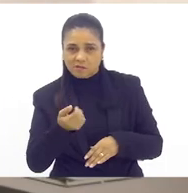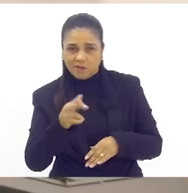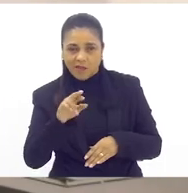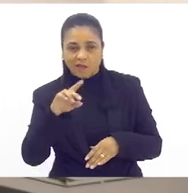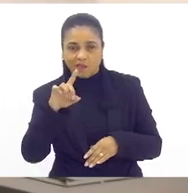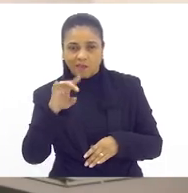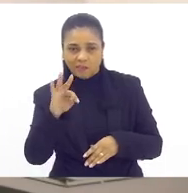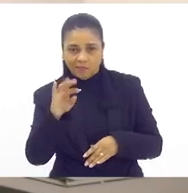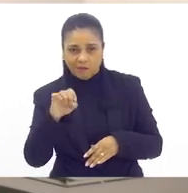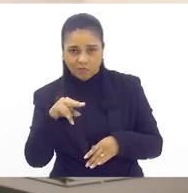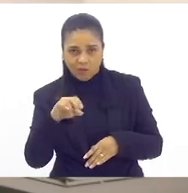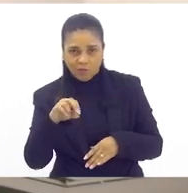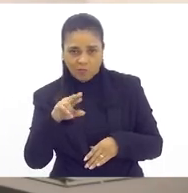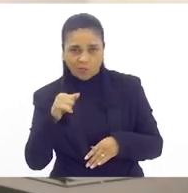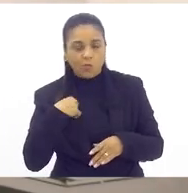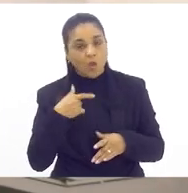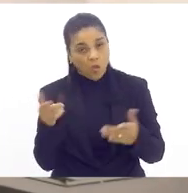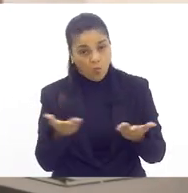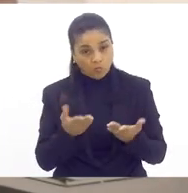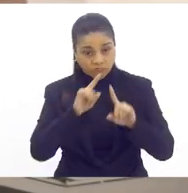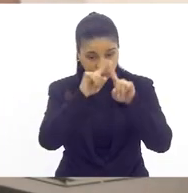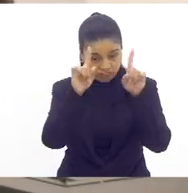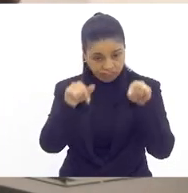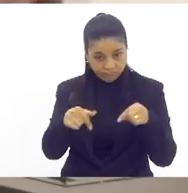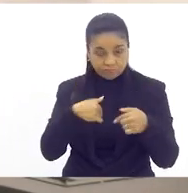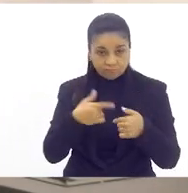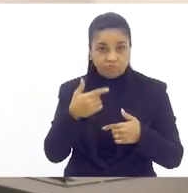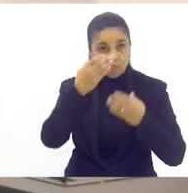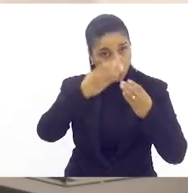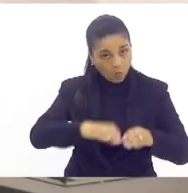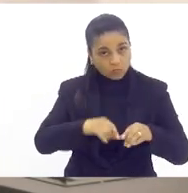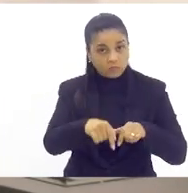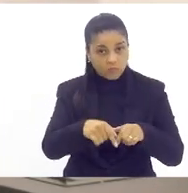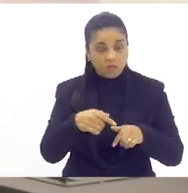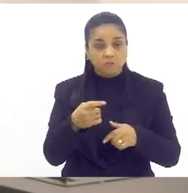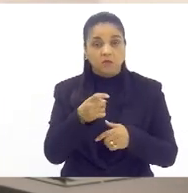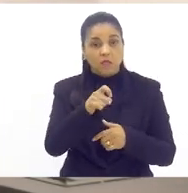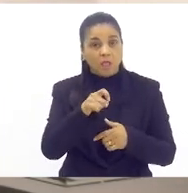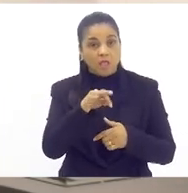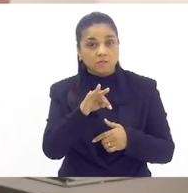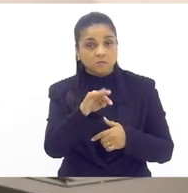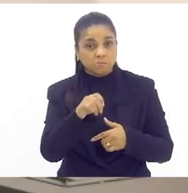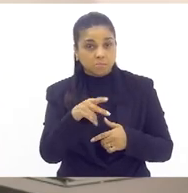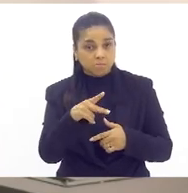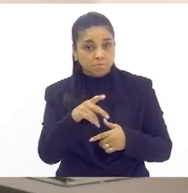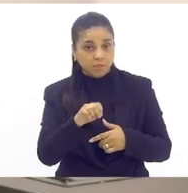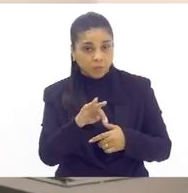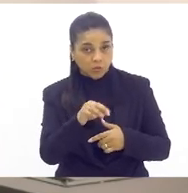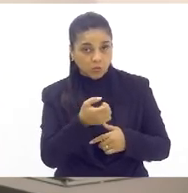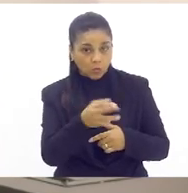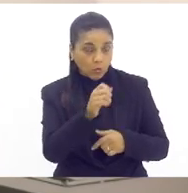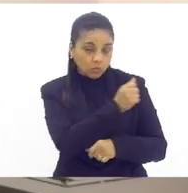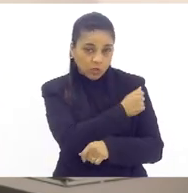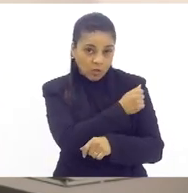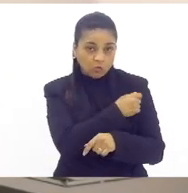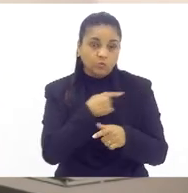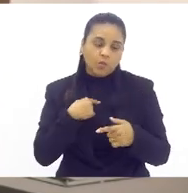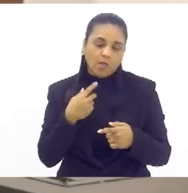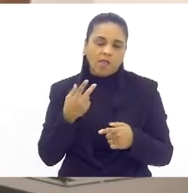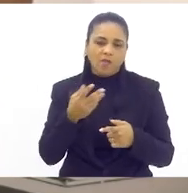Servidor da Faetec né sou concursado como inspetor de alunos e Sou coordenador de turno na minha unidade